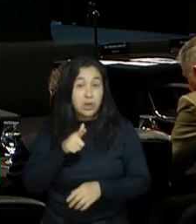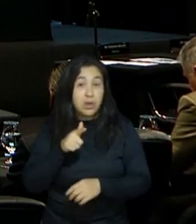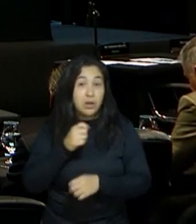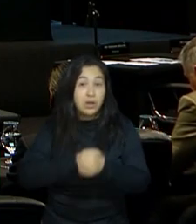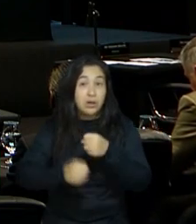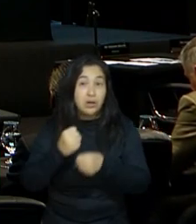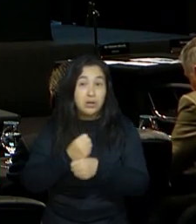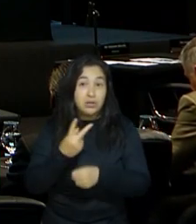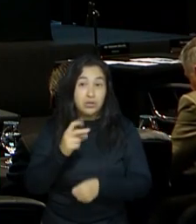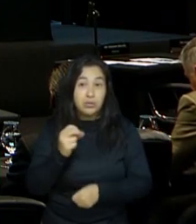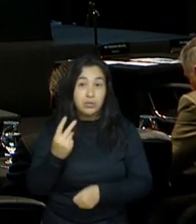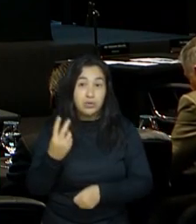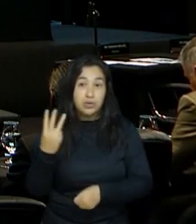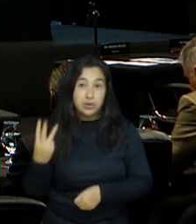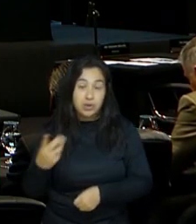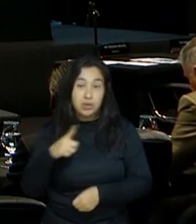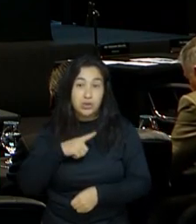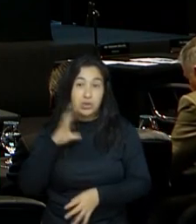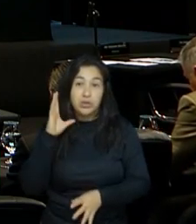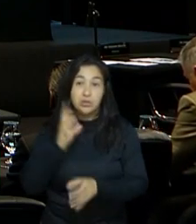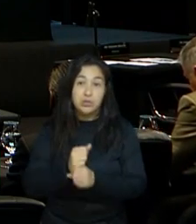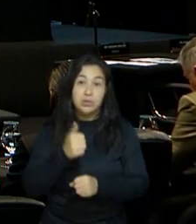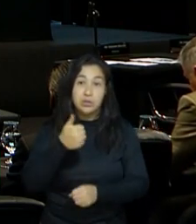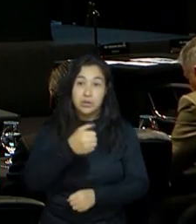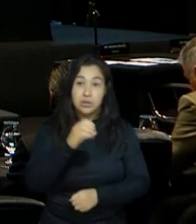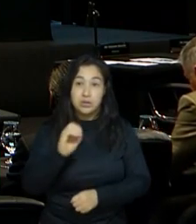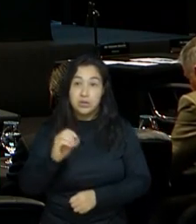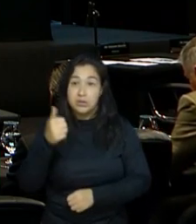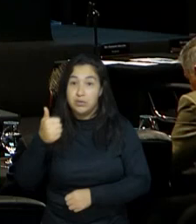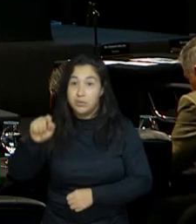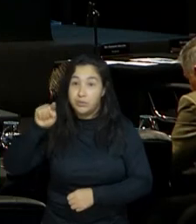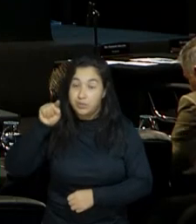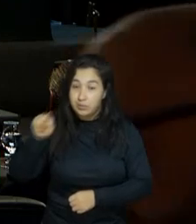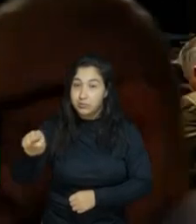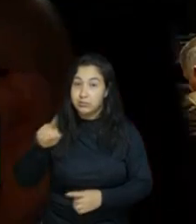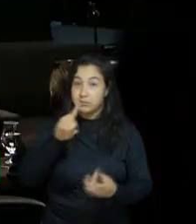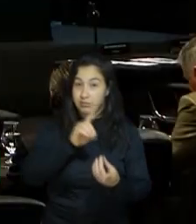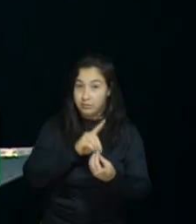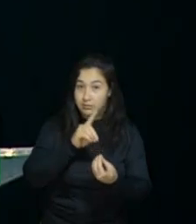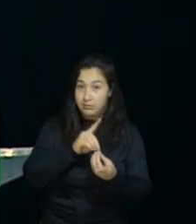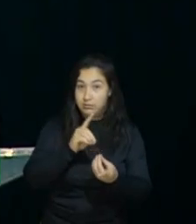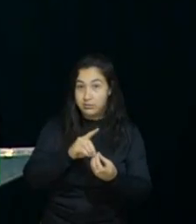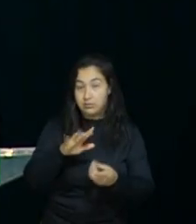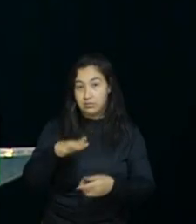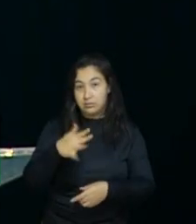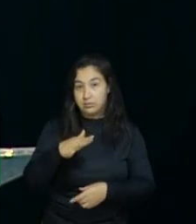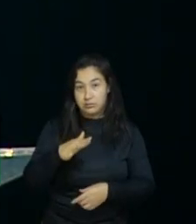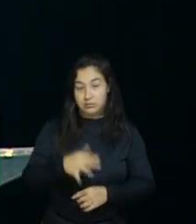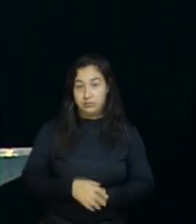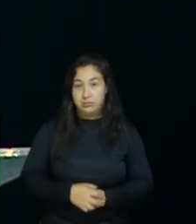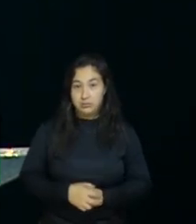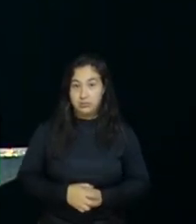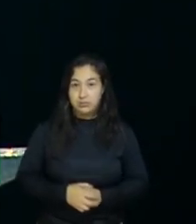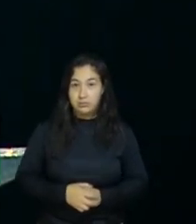101 mil atendimentos, o que deu 461 mil, ou mais de 461 mil procedimentos.